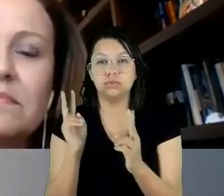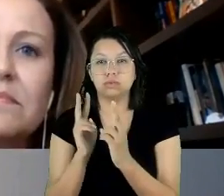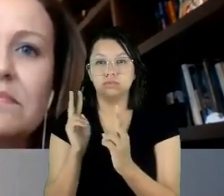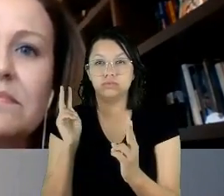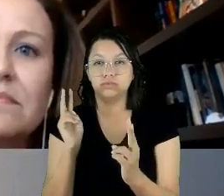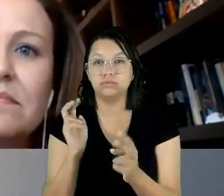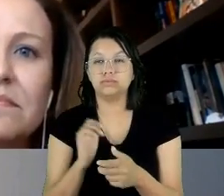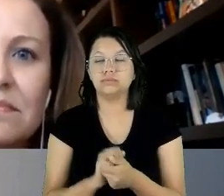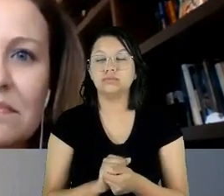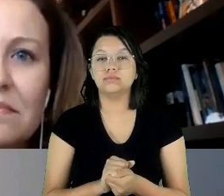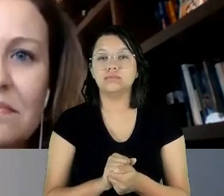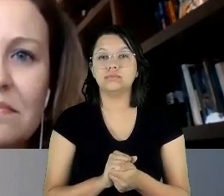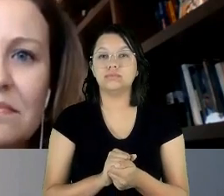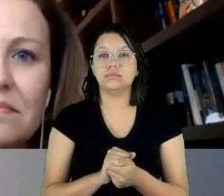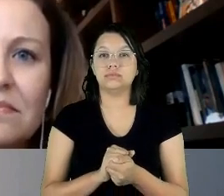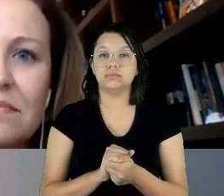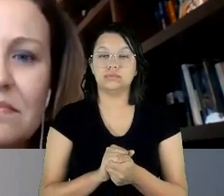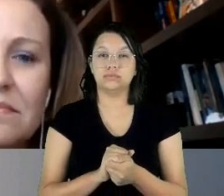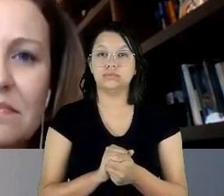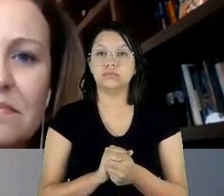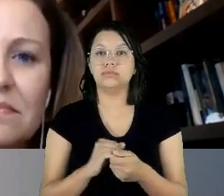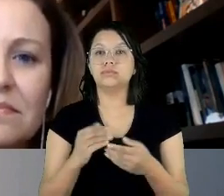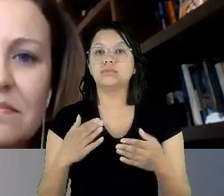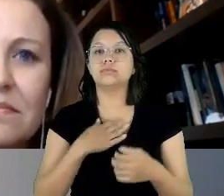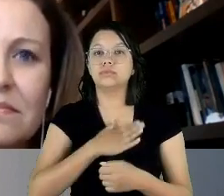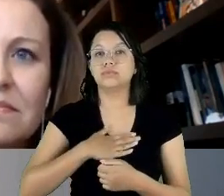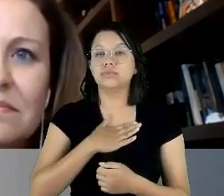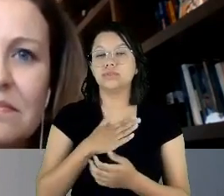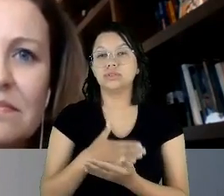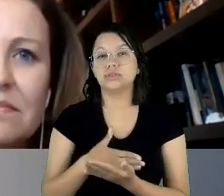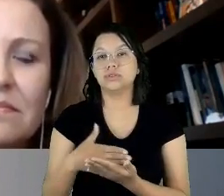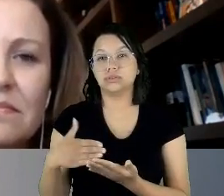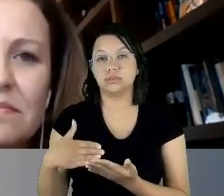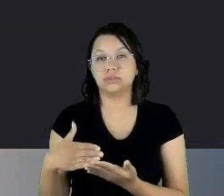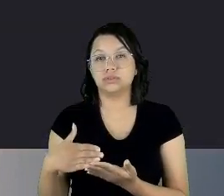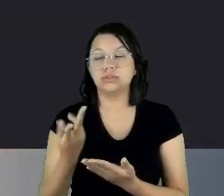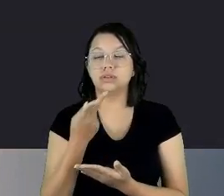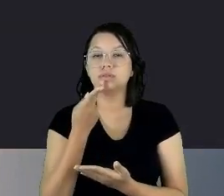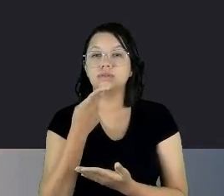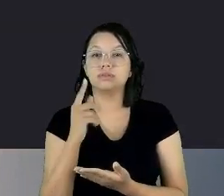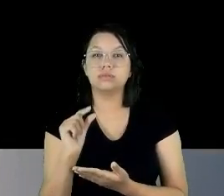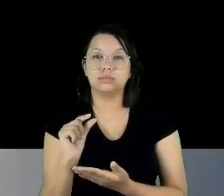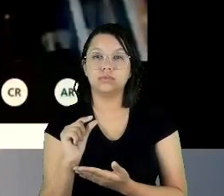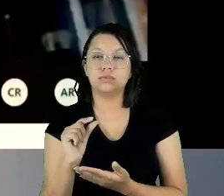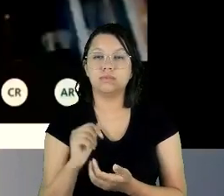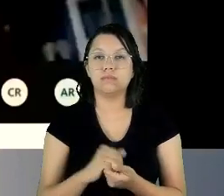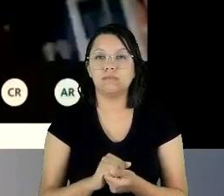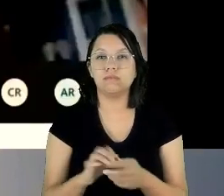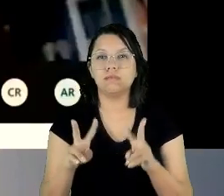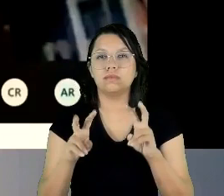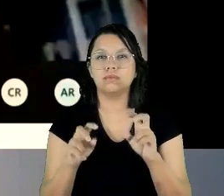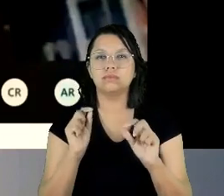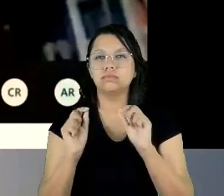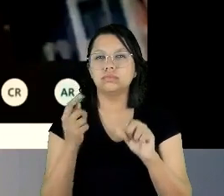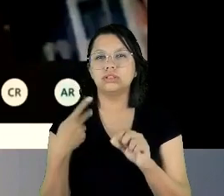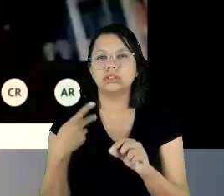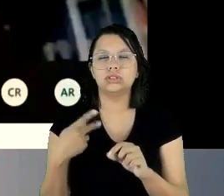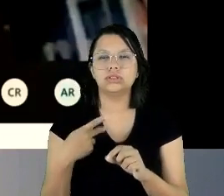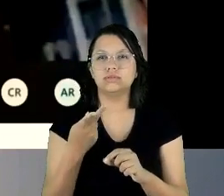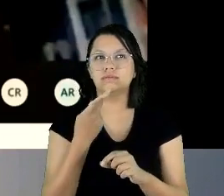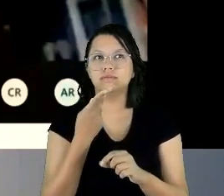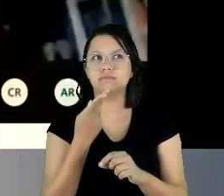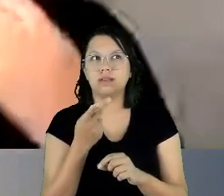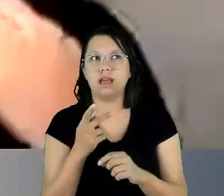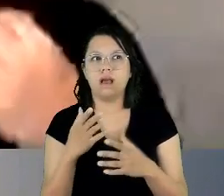online. E eu gostaria de começar contando um pouco sobre o que a gente fala quando a